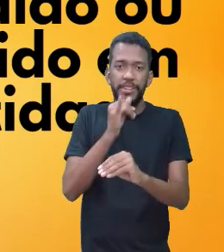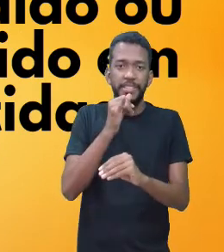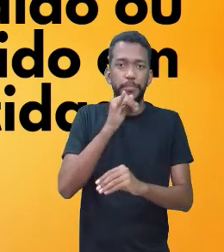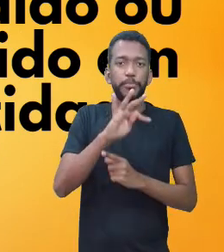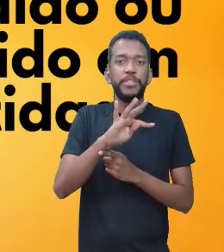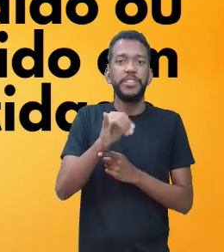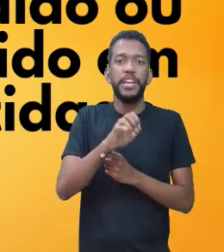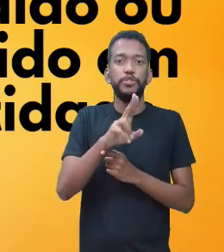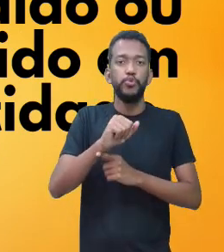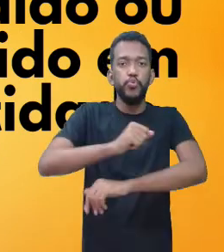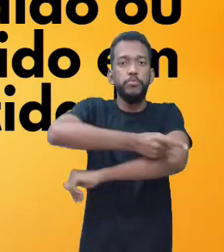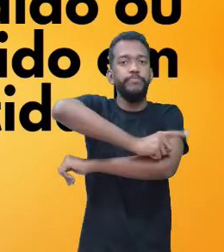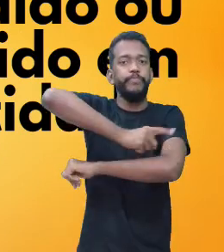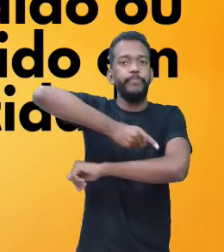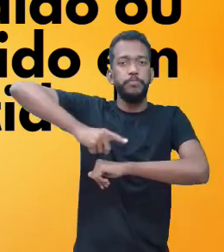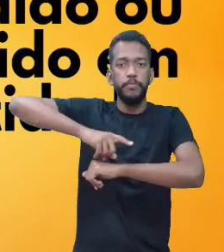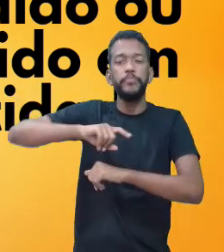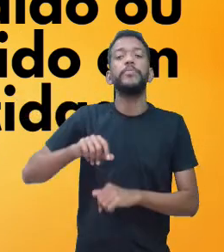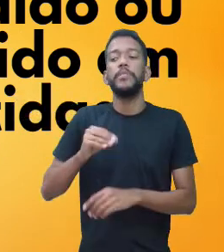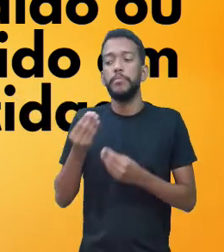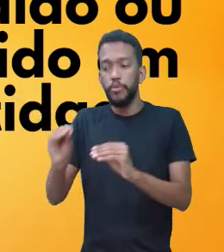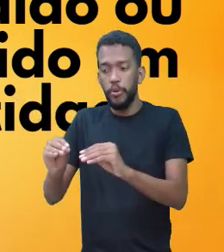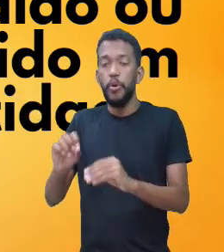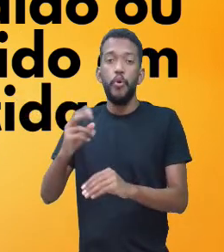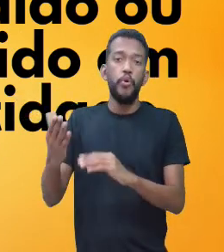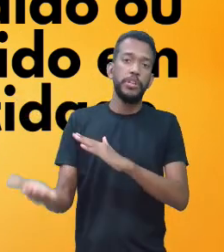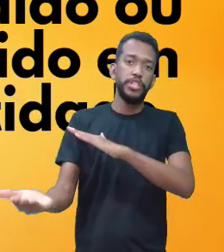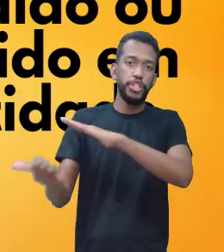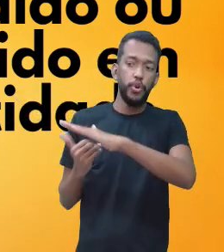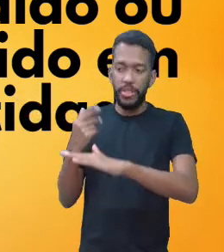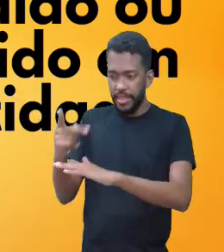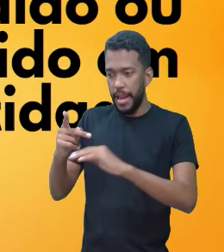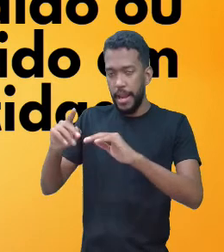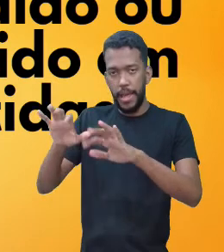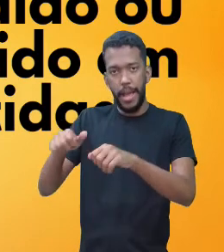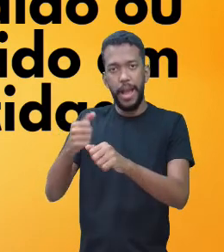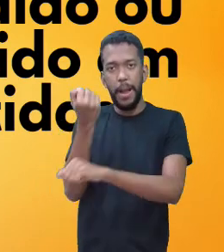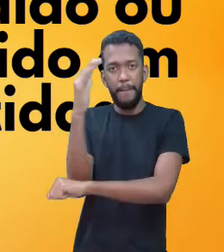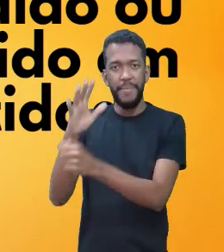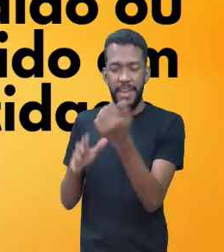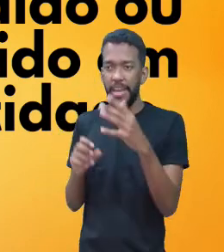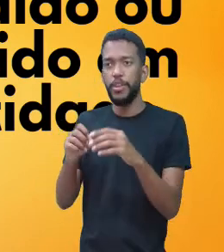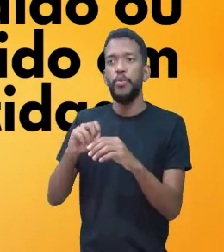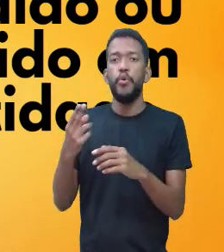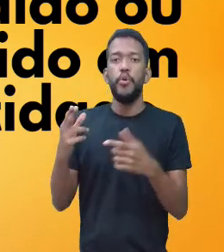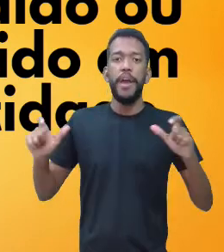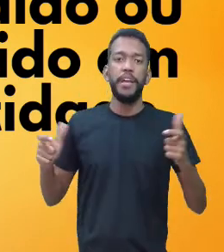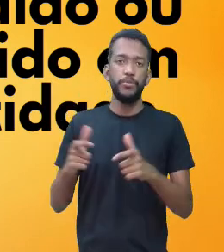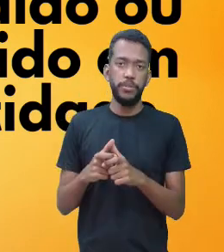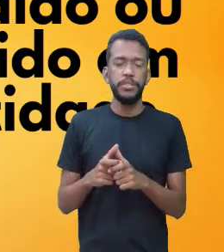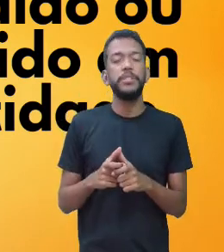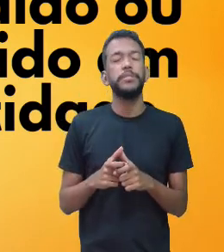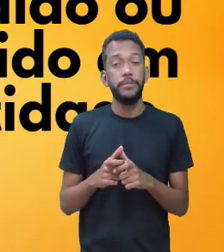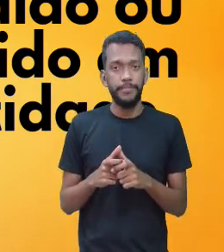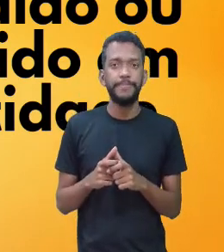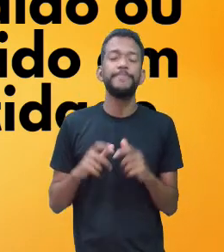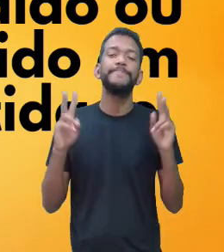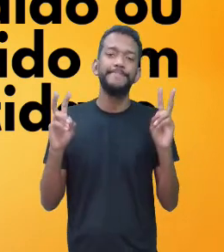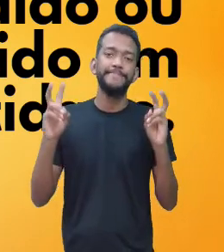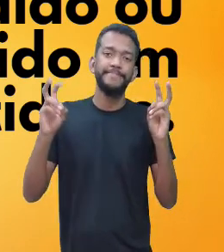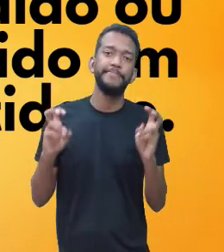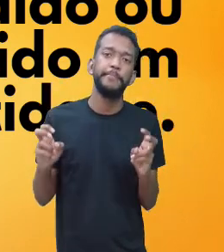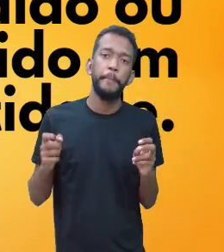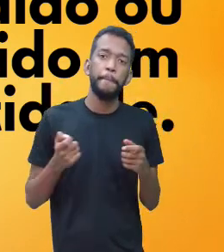teju, é subtraído, quando é retirado do seu ambiente, ou reduzido, em relação à questão